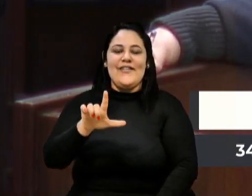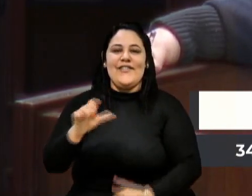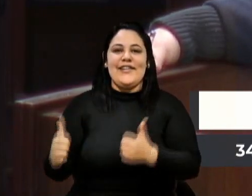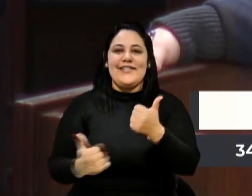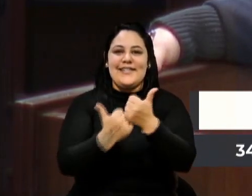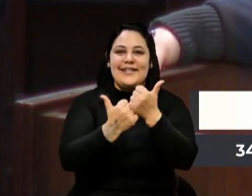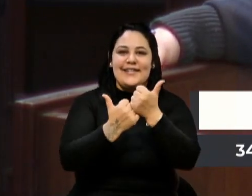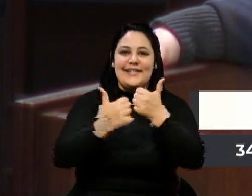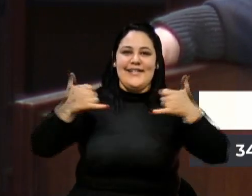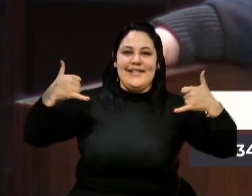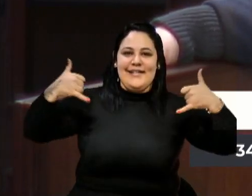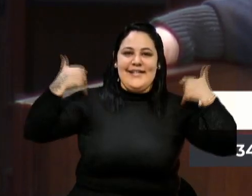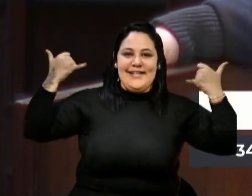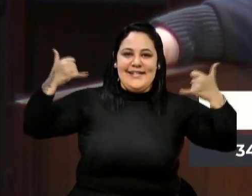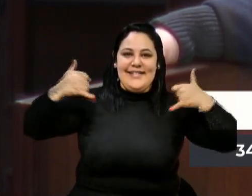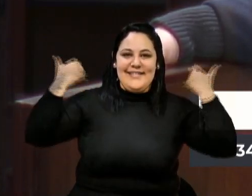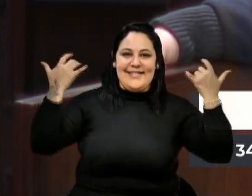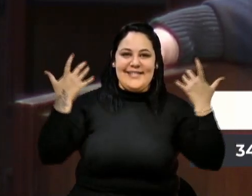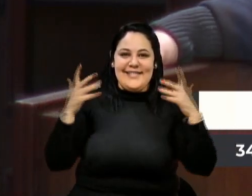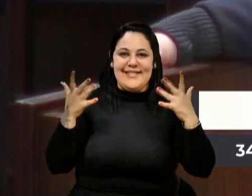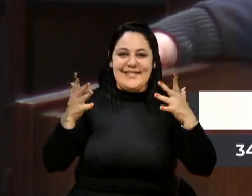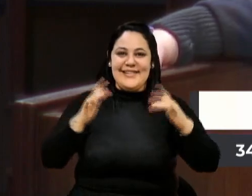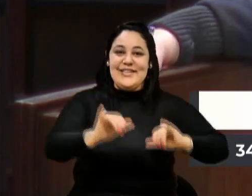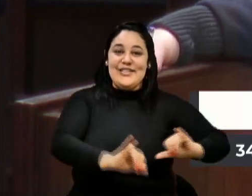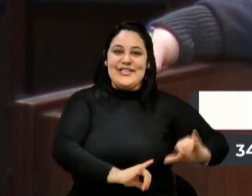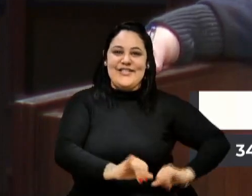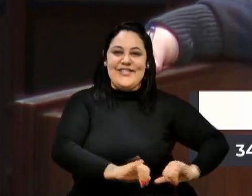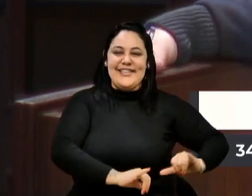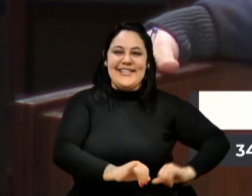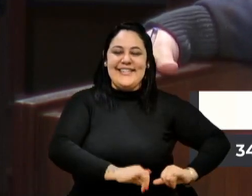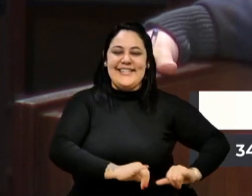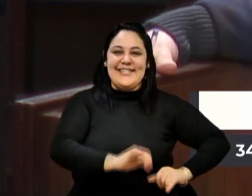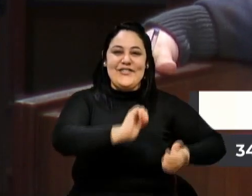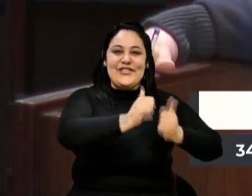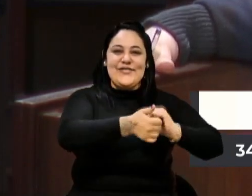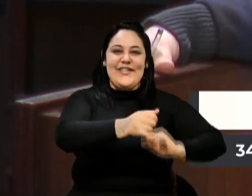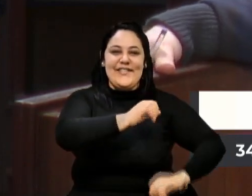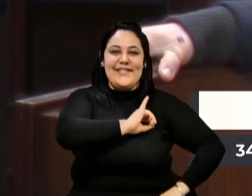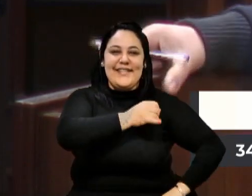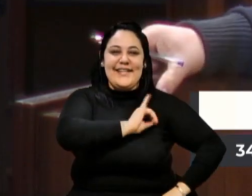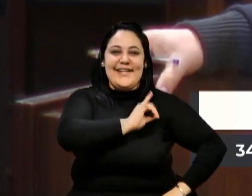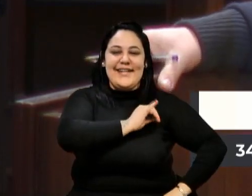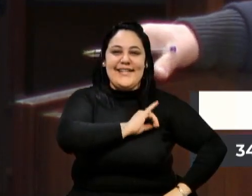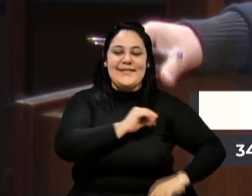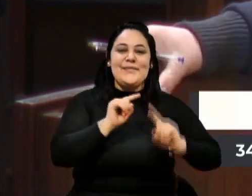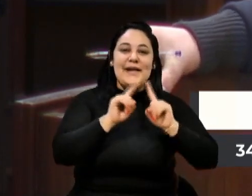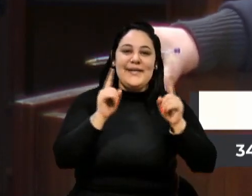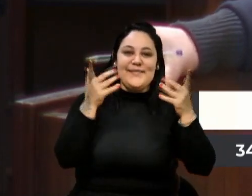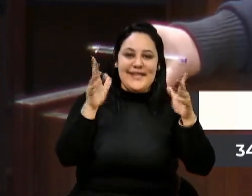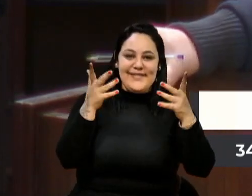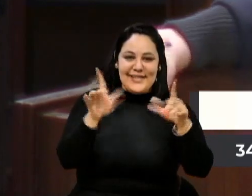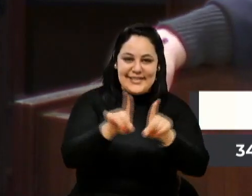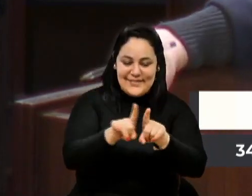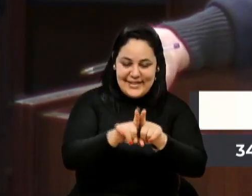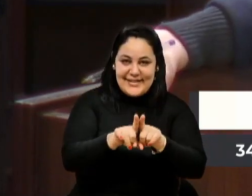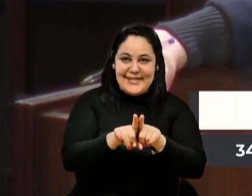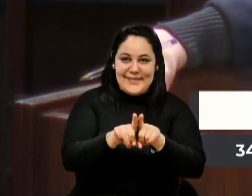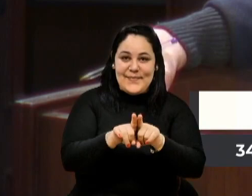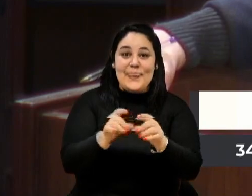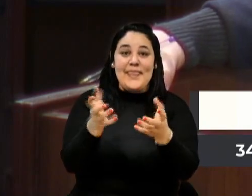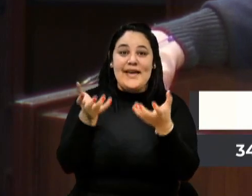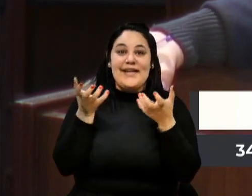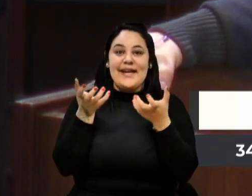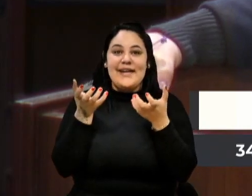Corrêa, o sofredor colorado, né? Mas estão de parabéns, hoje também. Então, quero te parabenizar pelo